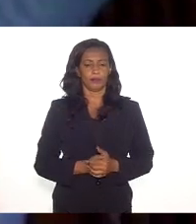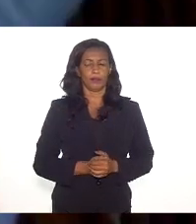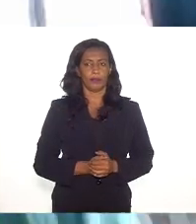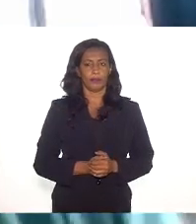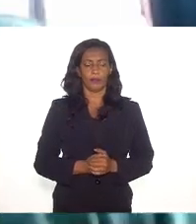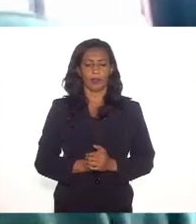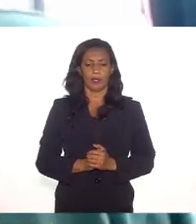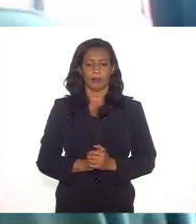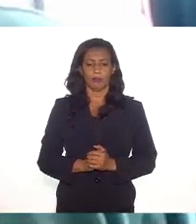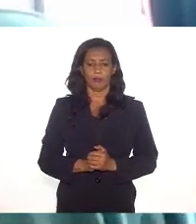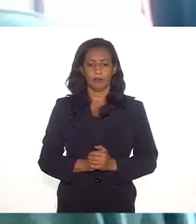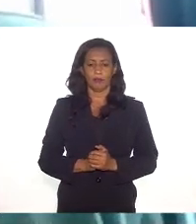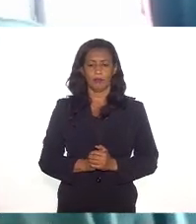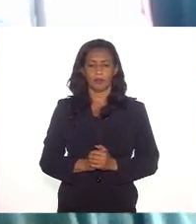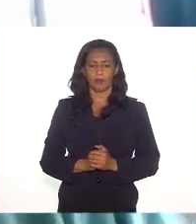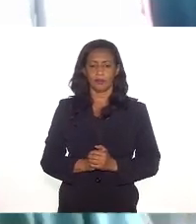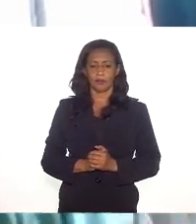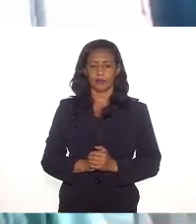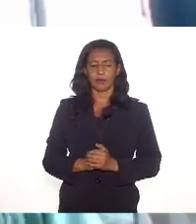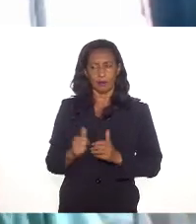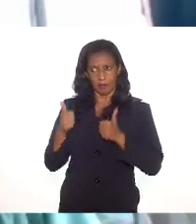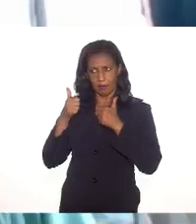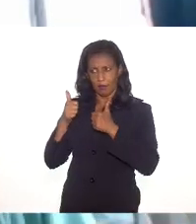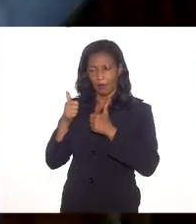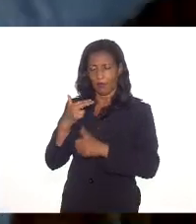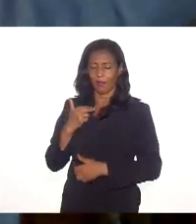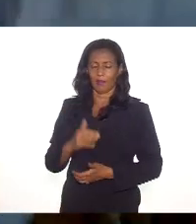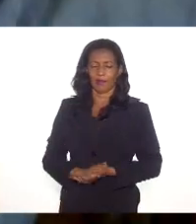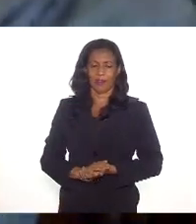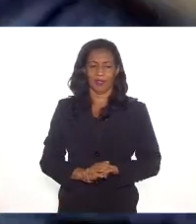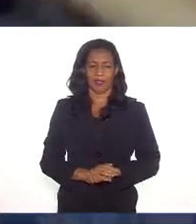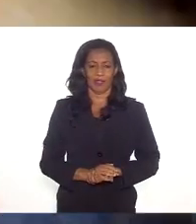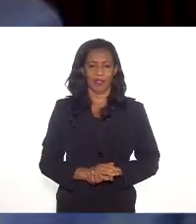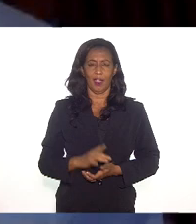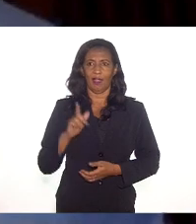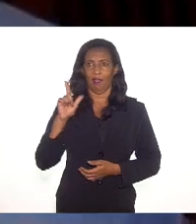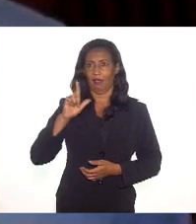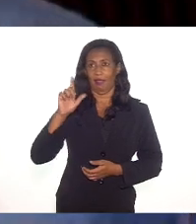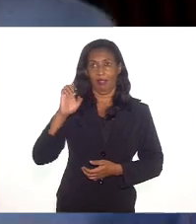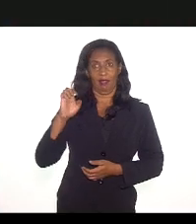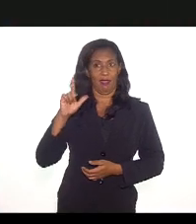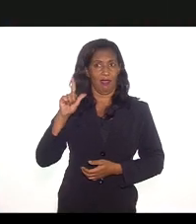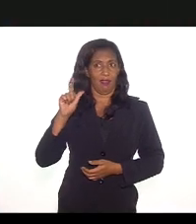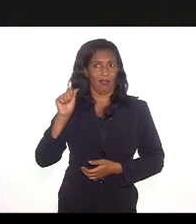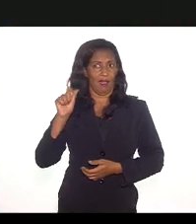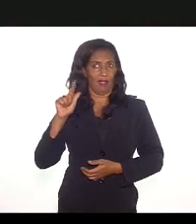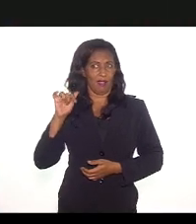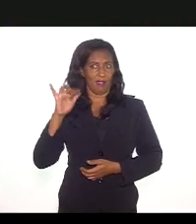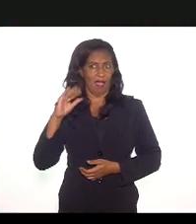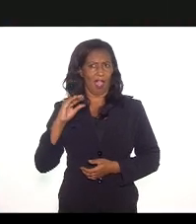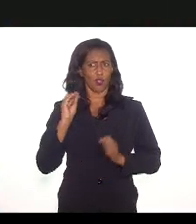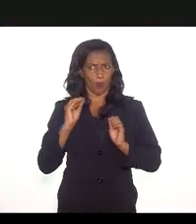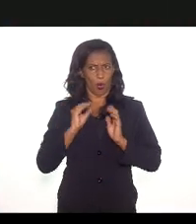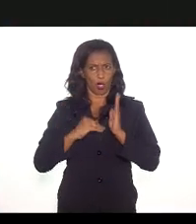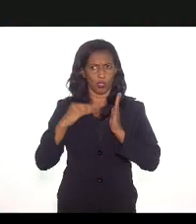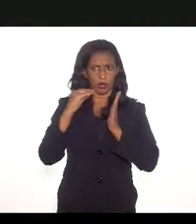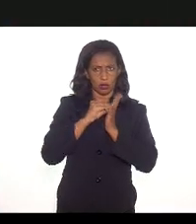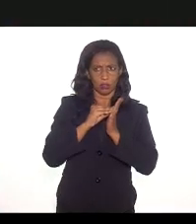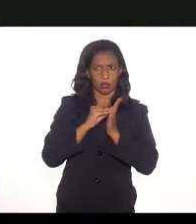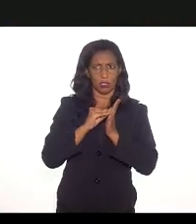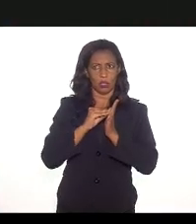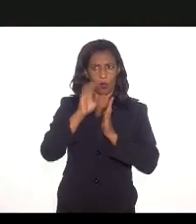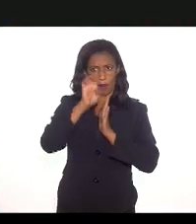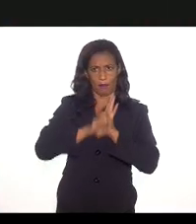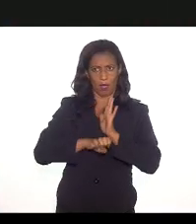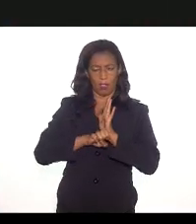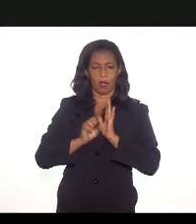Luiz Paulo. Não se fala mais isso. Não se fala mais. Com legalidade, pode ser, Luiz Paulo, legalidade com emenda, só para fazer obrigado, essa